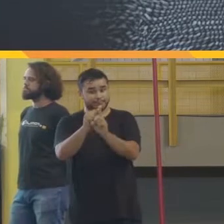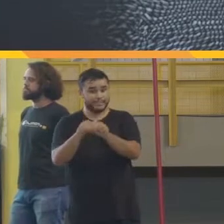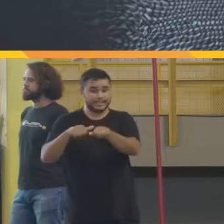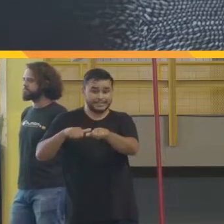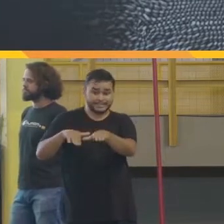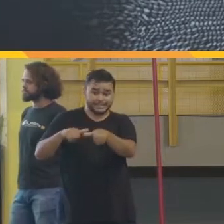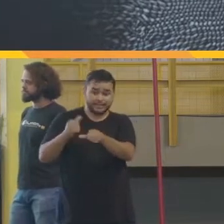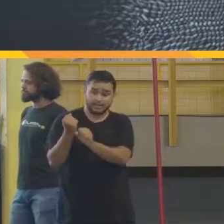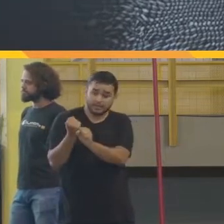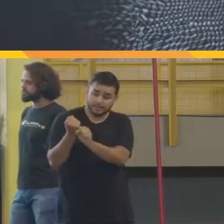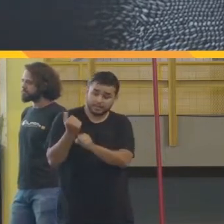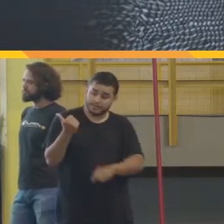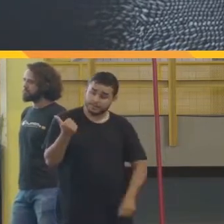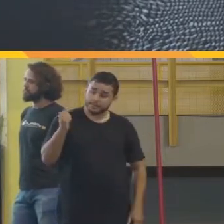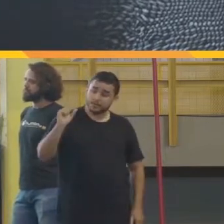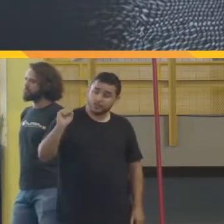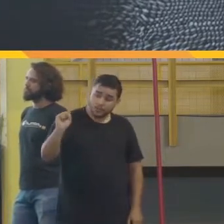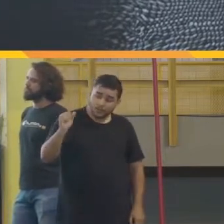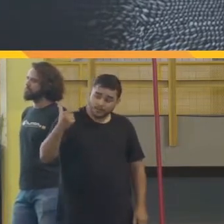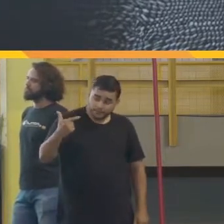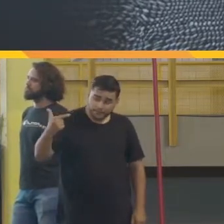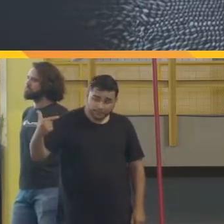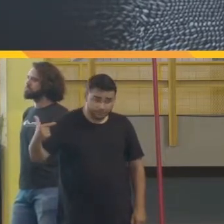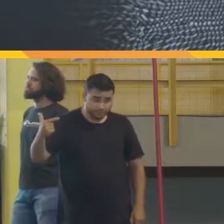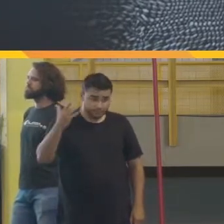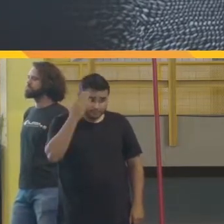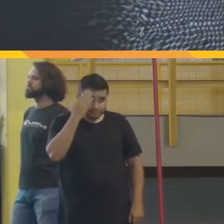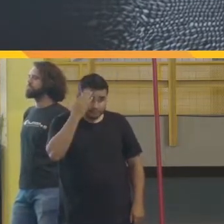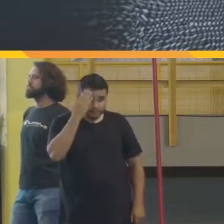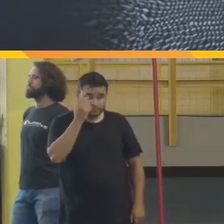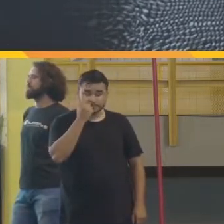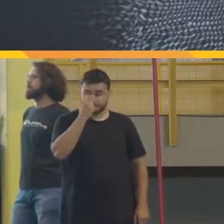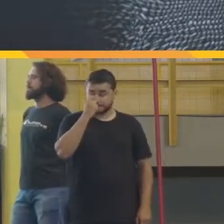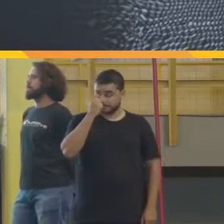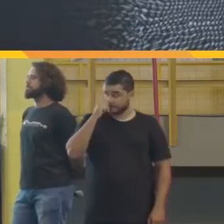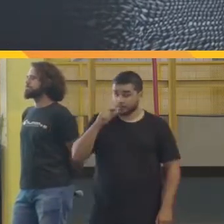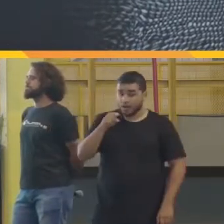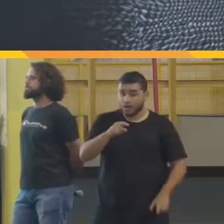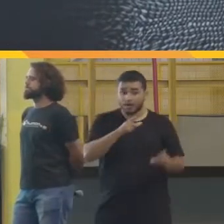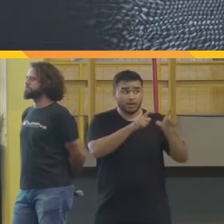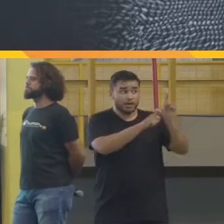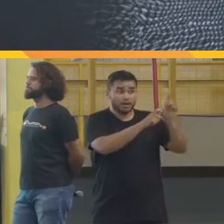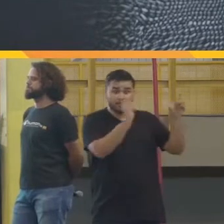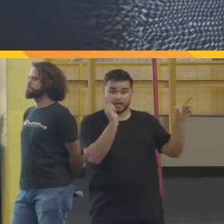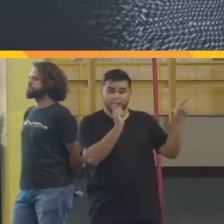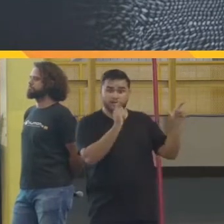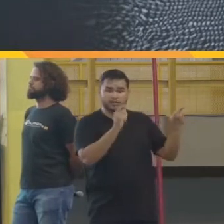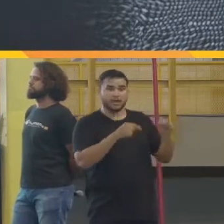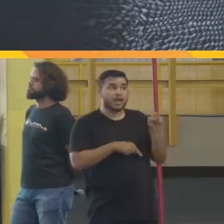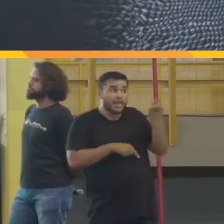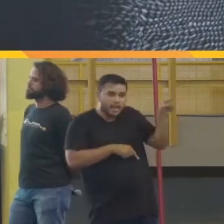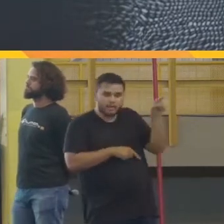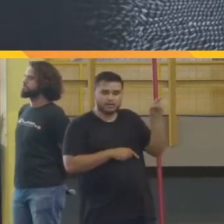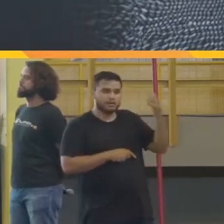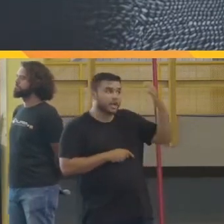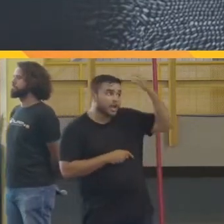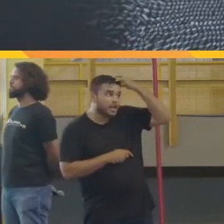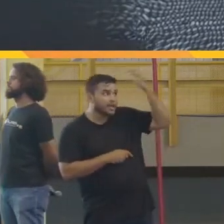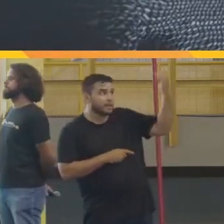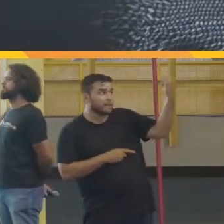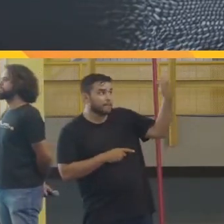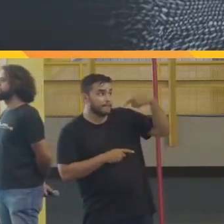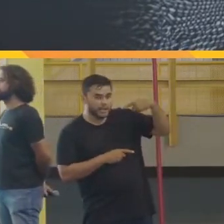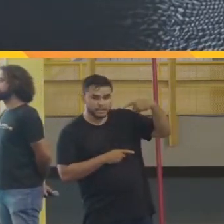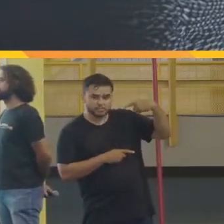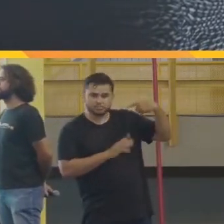política, não independência econômica. E o mais importante de tudo, presta atenção, ela foi feita de cima para